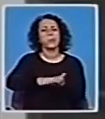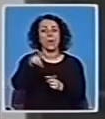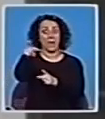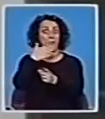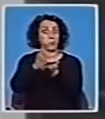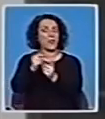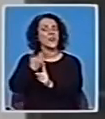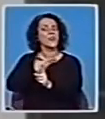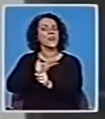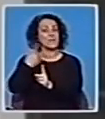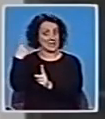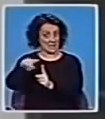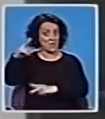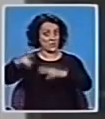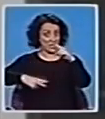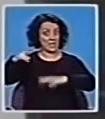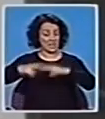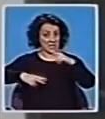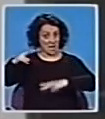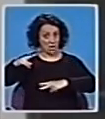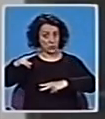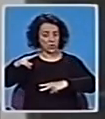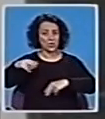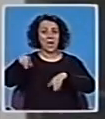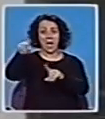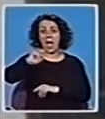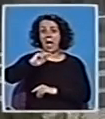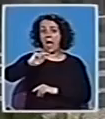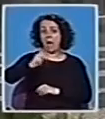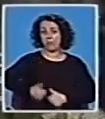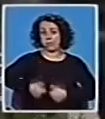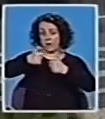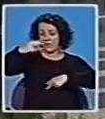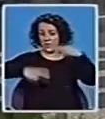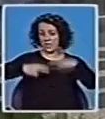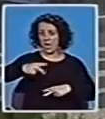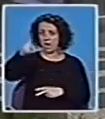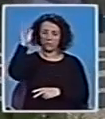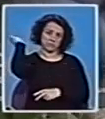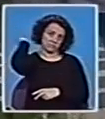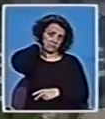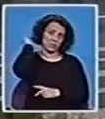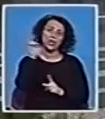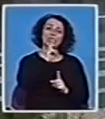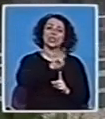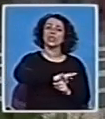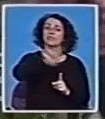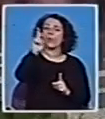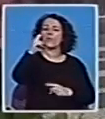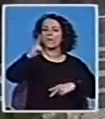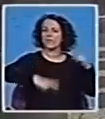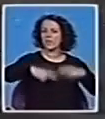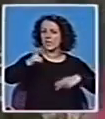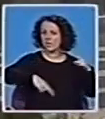ao fisco, não no estabelecimento, mas à autoridade tributária, tem de responder às finanças.